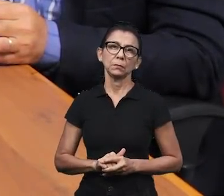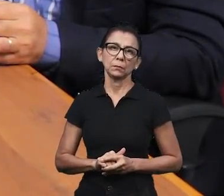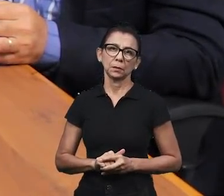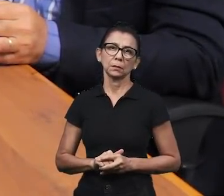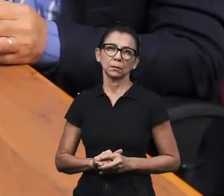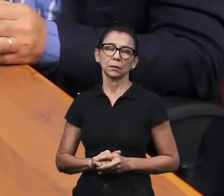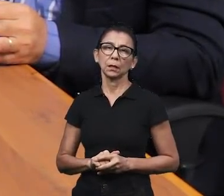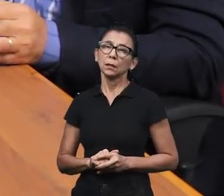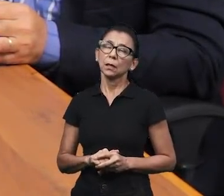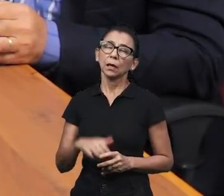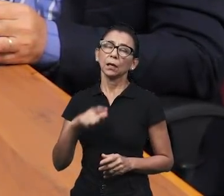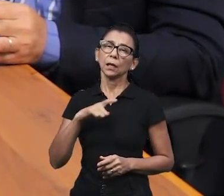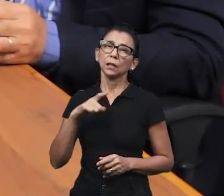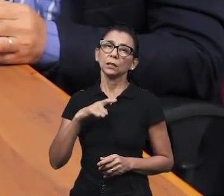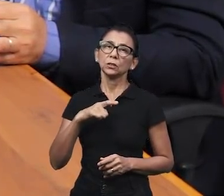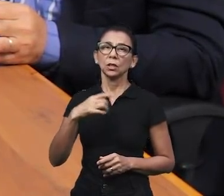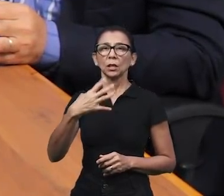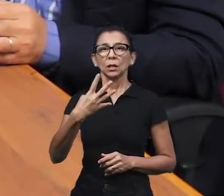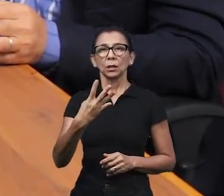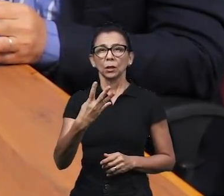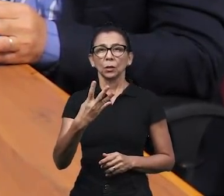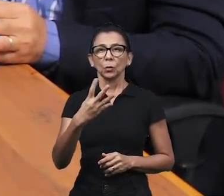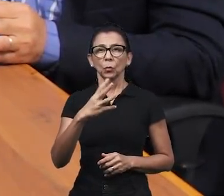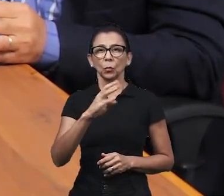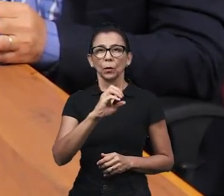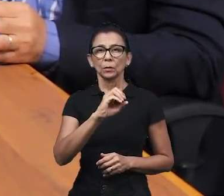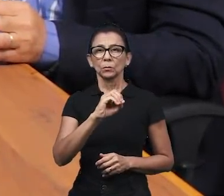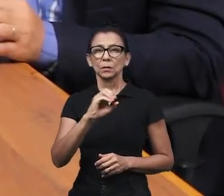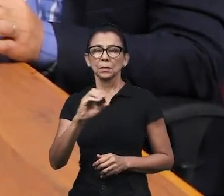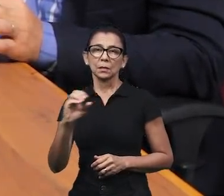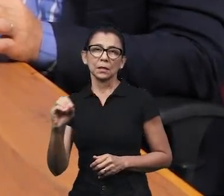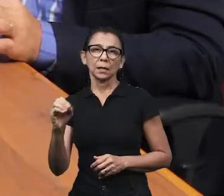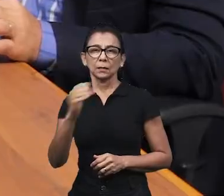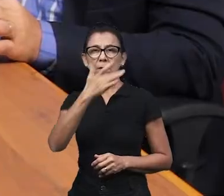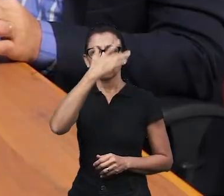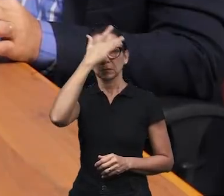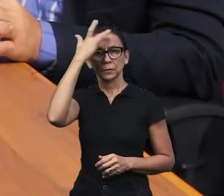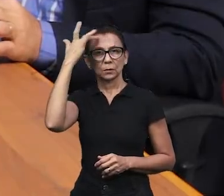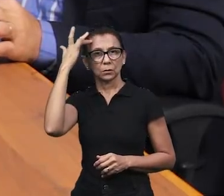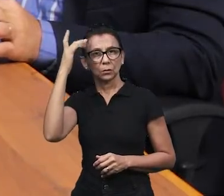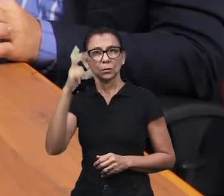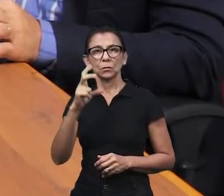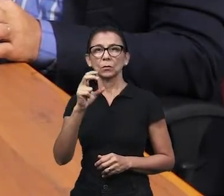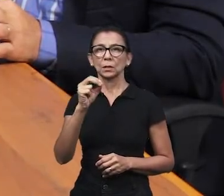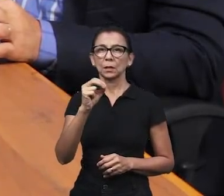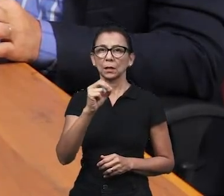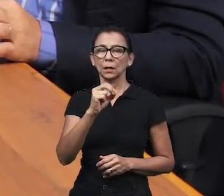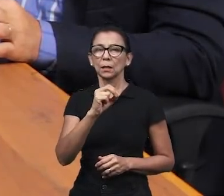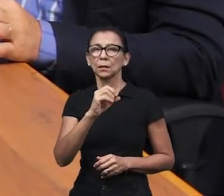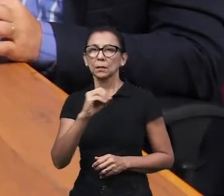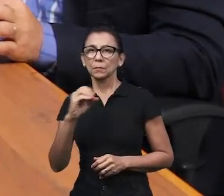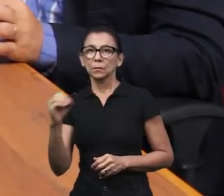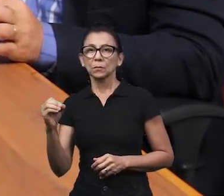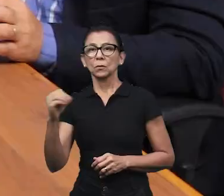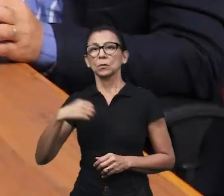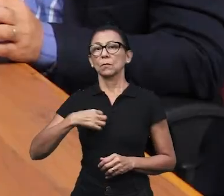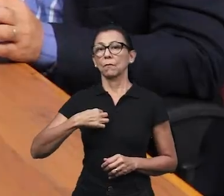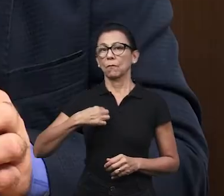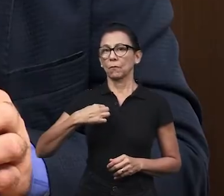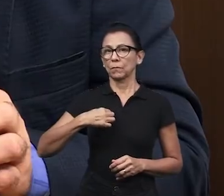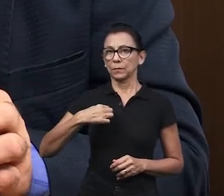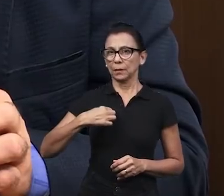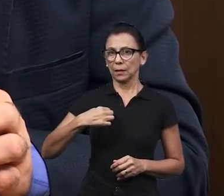400, mais ou menos, 400 a 500 voluntários. Que funcionavam a